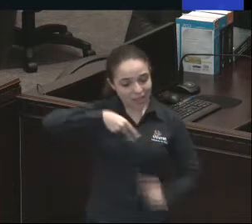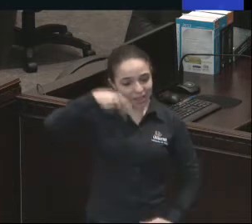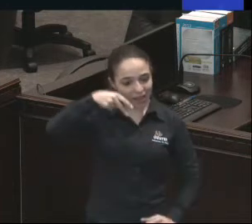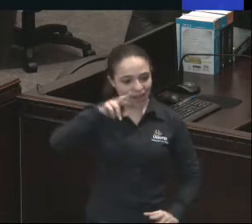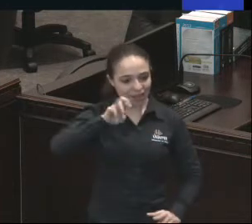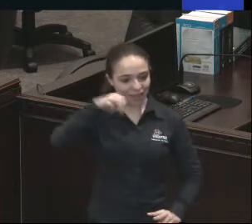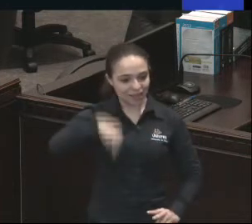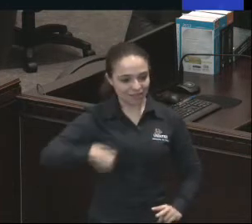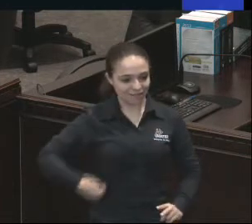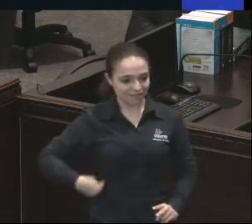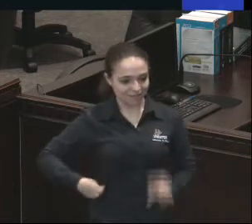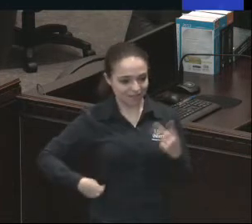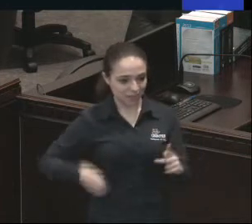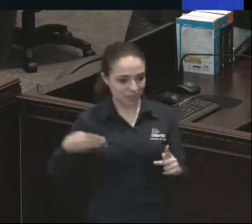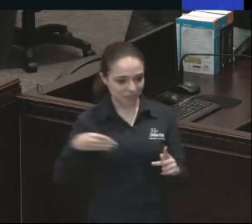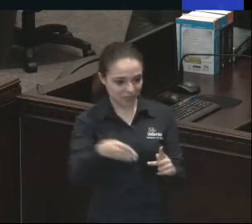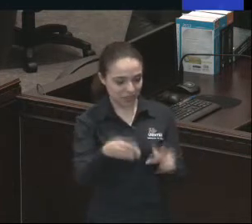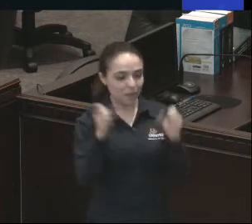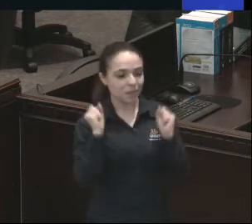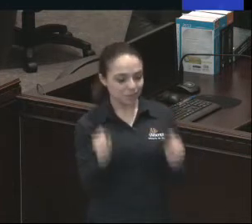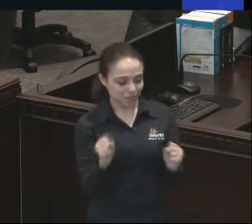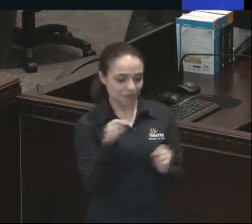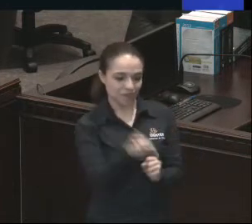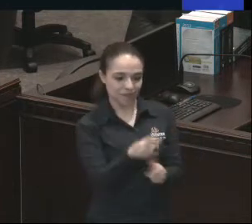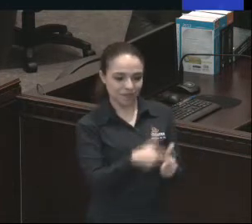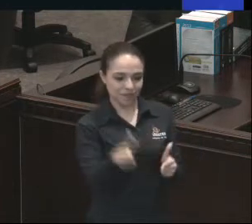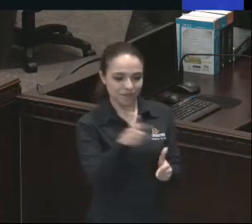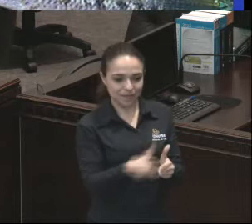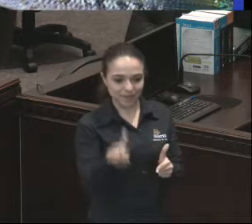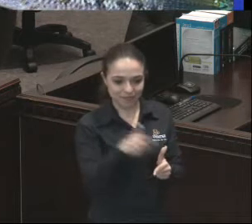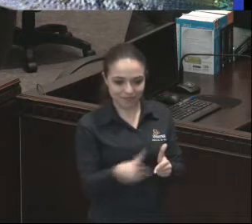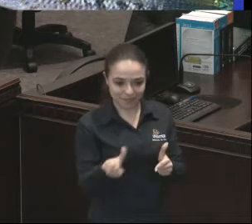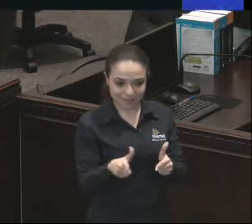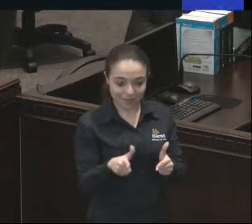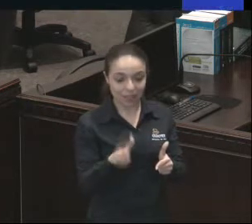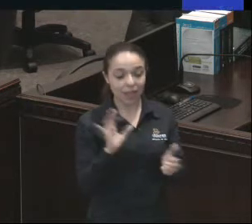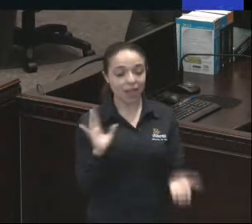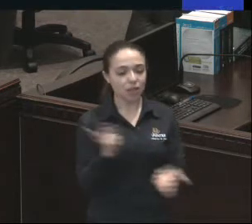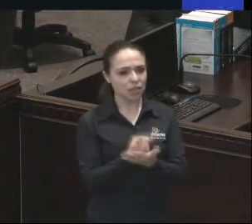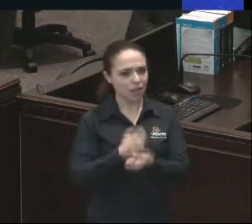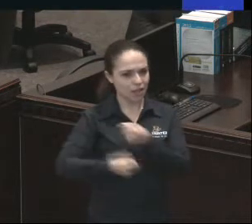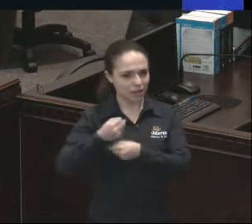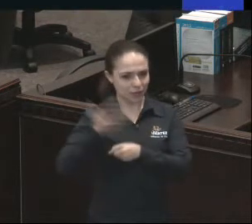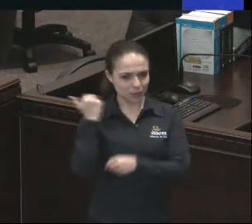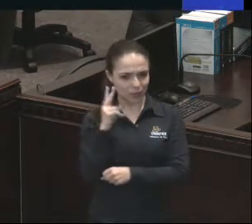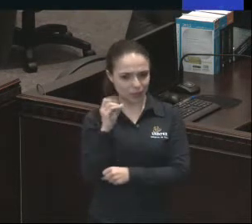renais, danos renais e alterações no hematócrito. Ok? Isso foi, acho que,